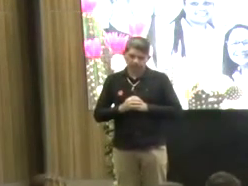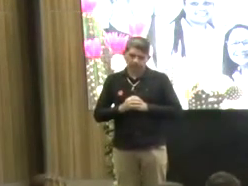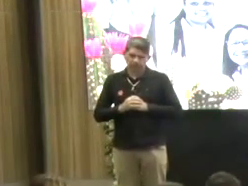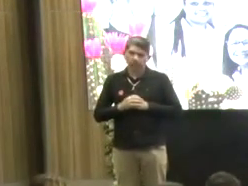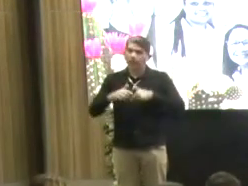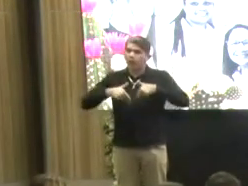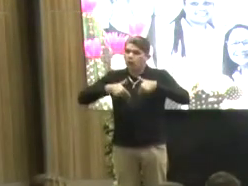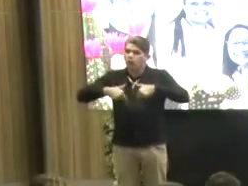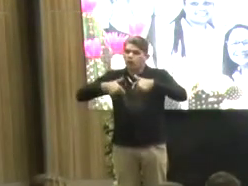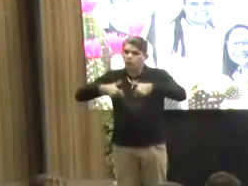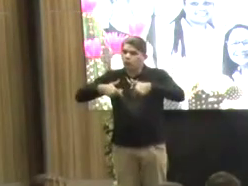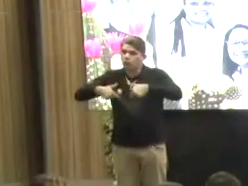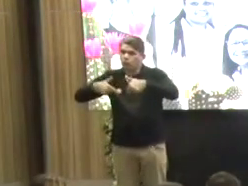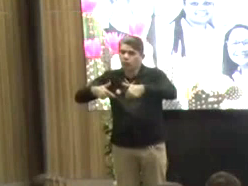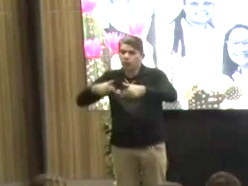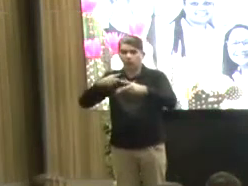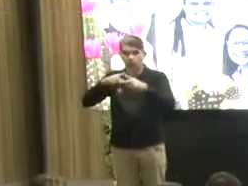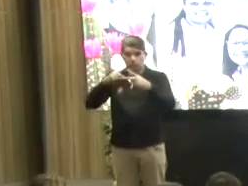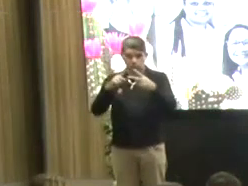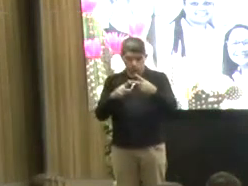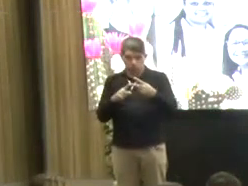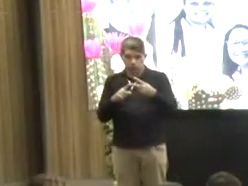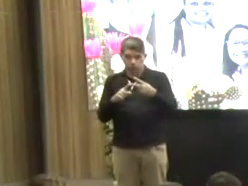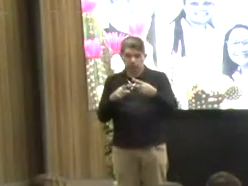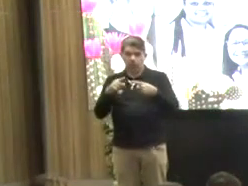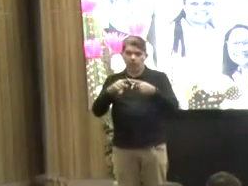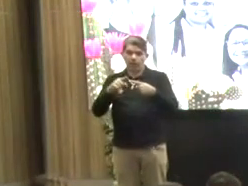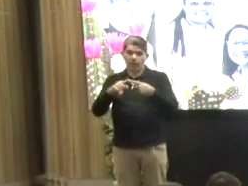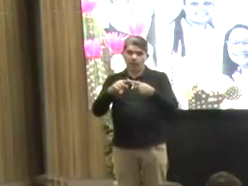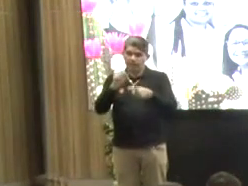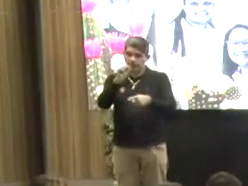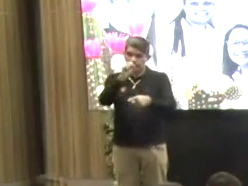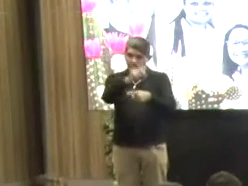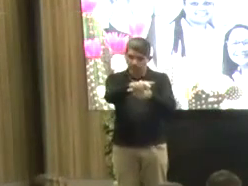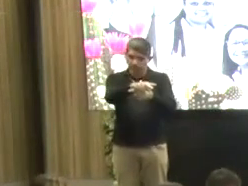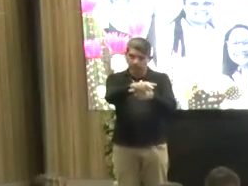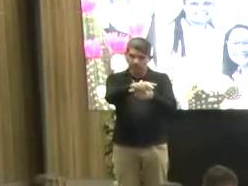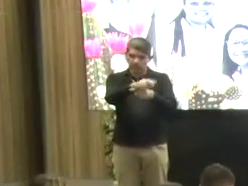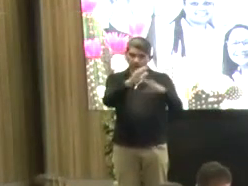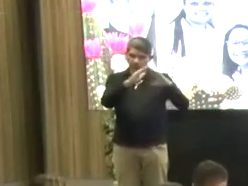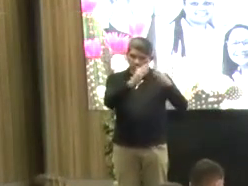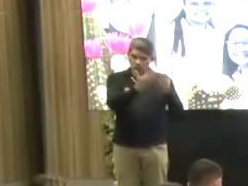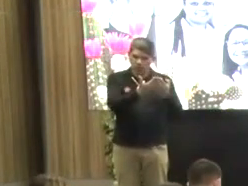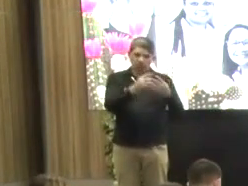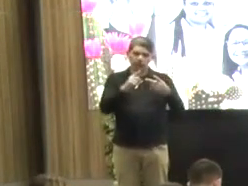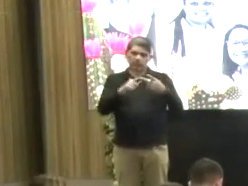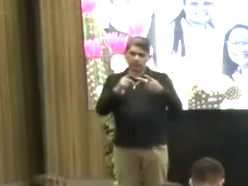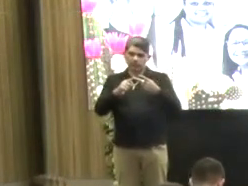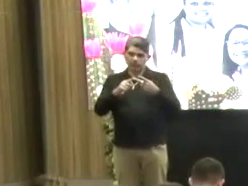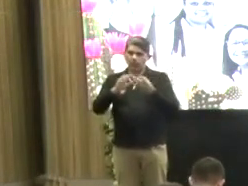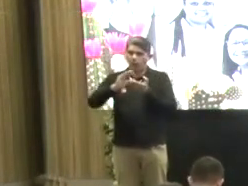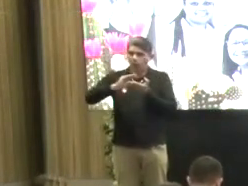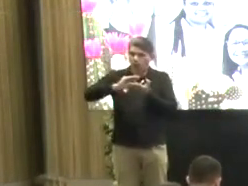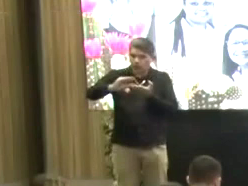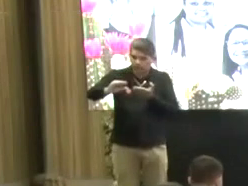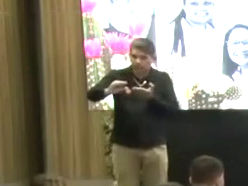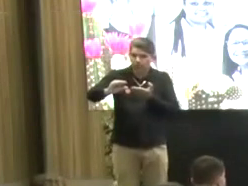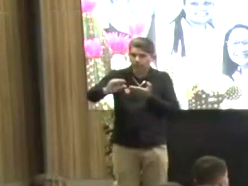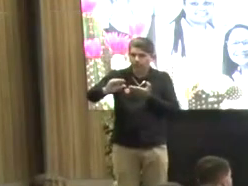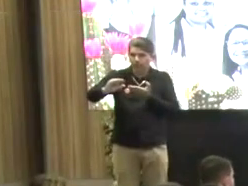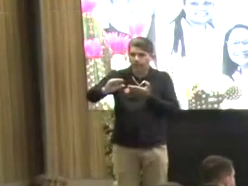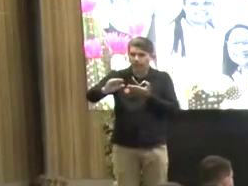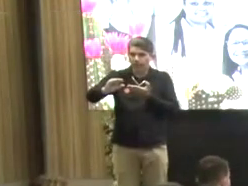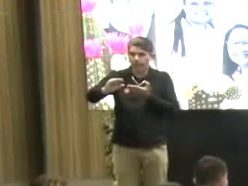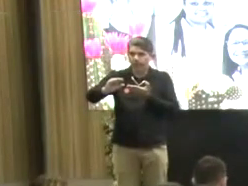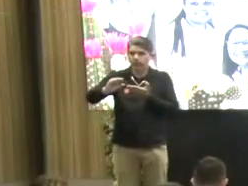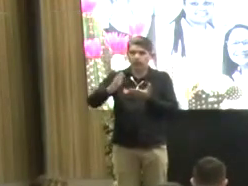mim. Ela luta para inserir as pessoas e ela luta também para que o orçamento seja partilhado e garantido com esse conjunto